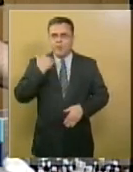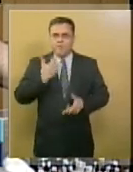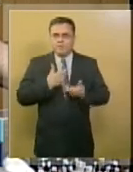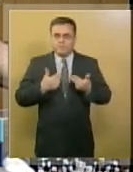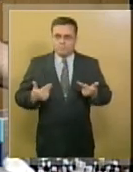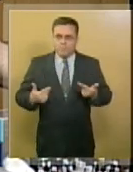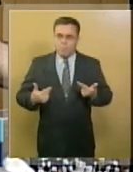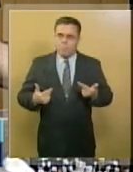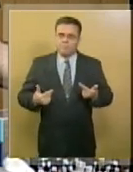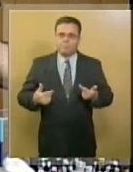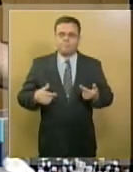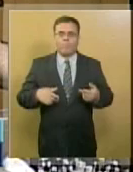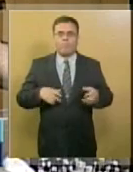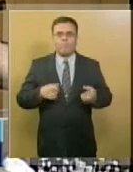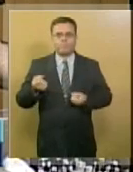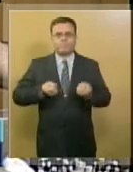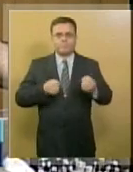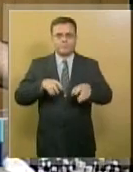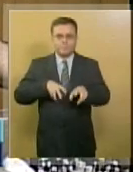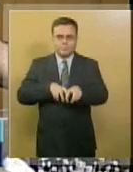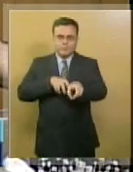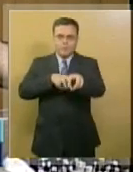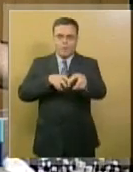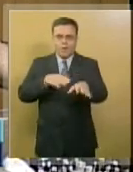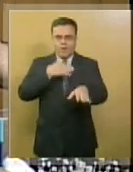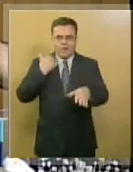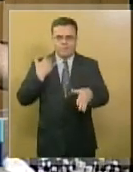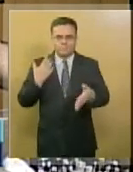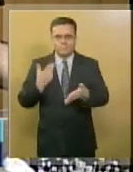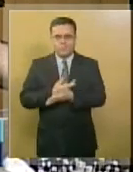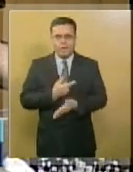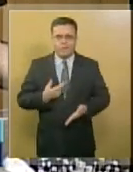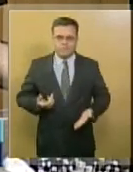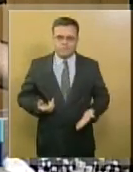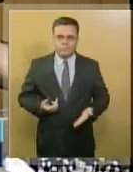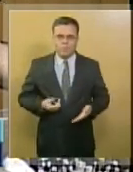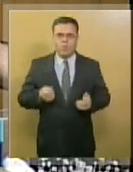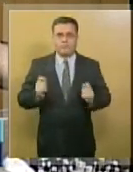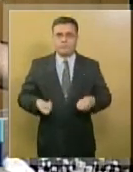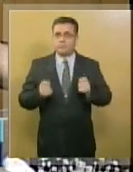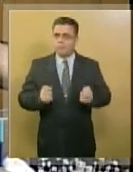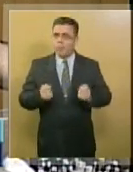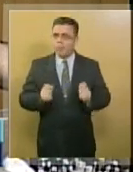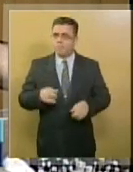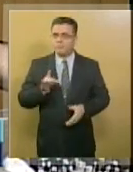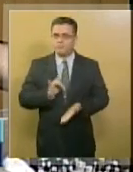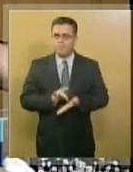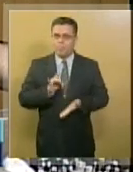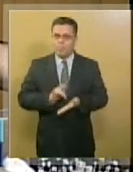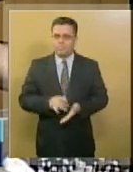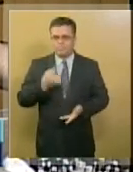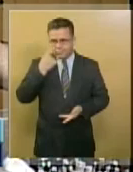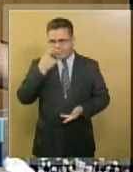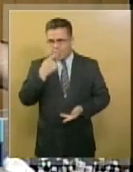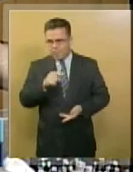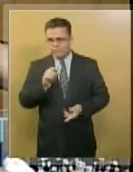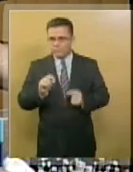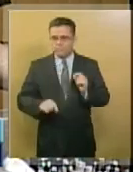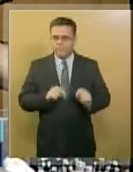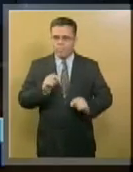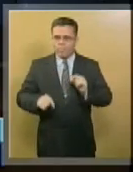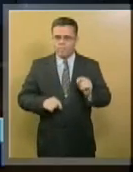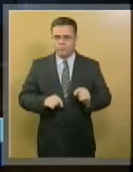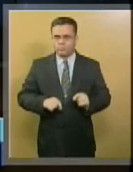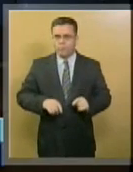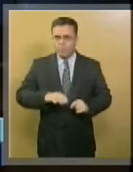trânsito. Está aí, senhores. Isso tudo envolvendo carroças. Eu citei isso aqui porque... olha para isso. O animal que não